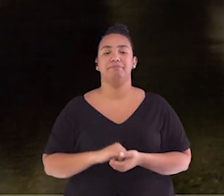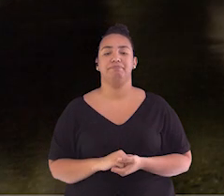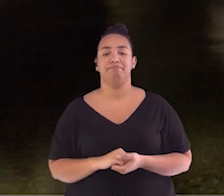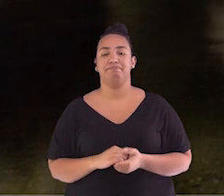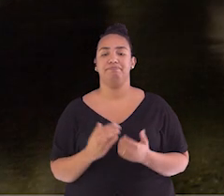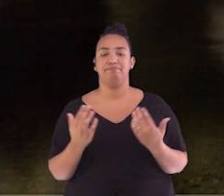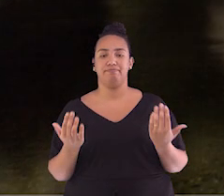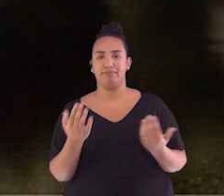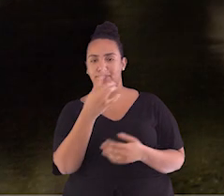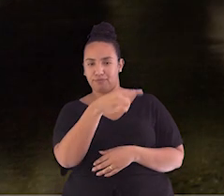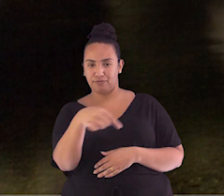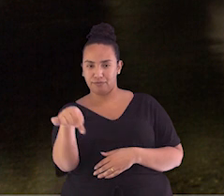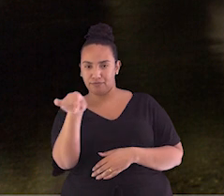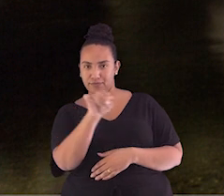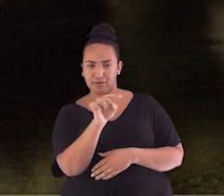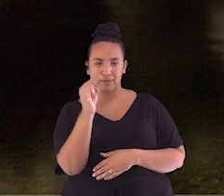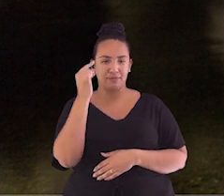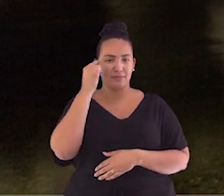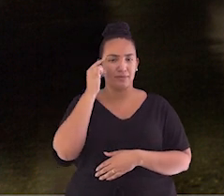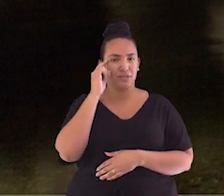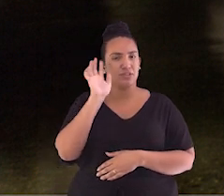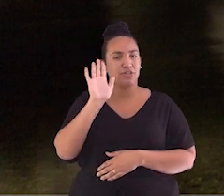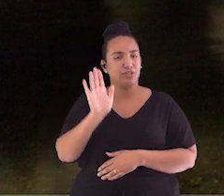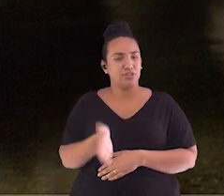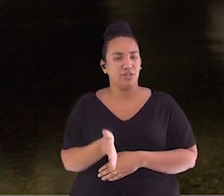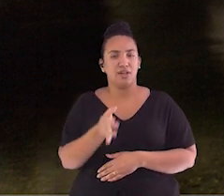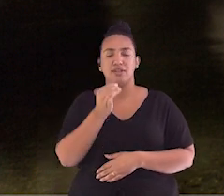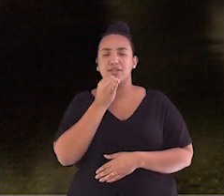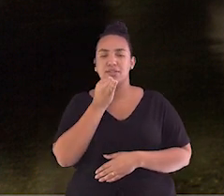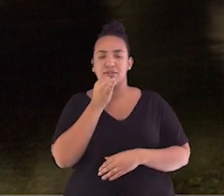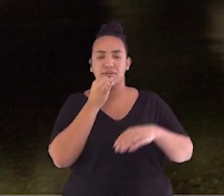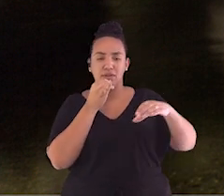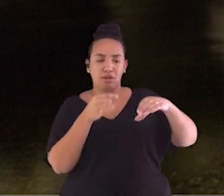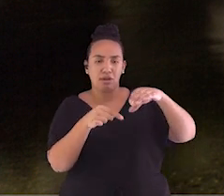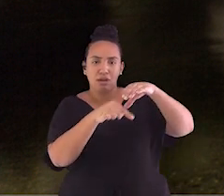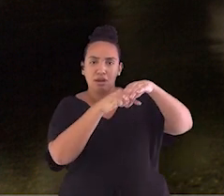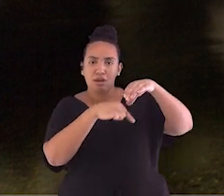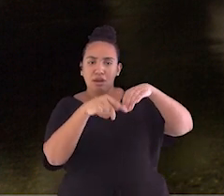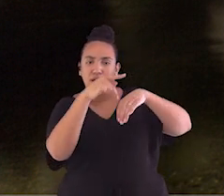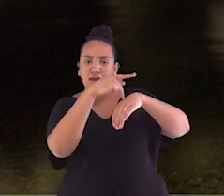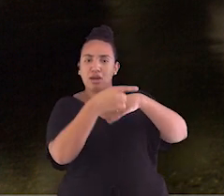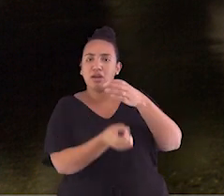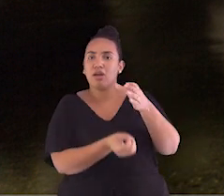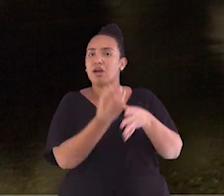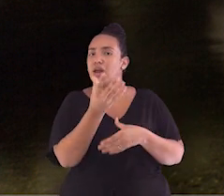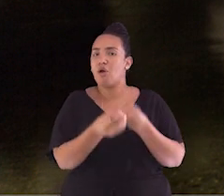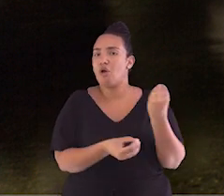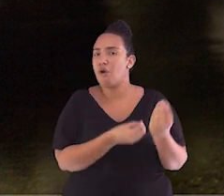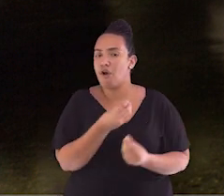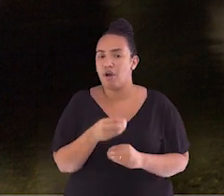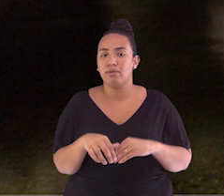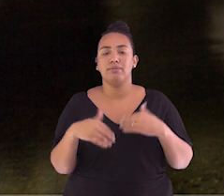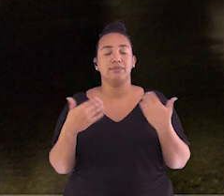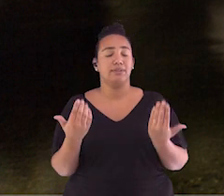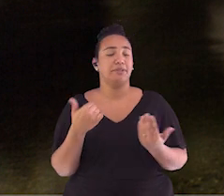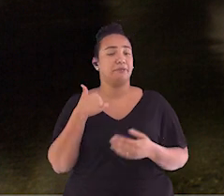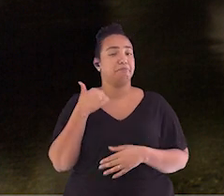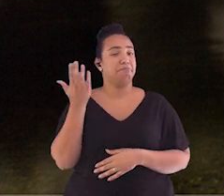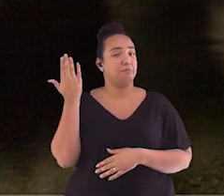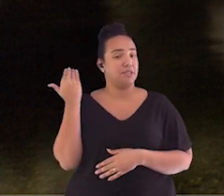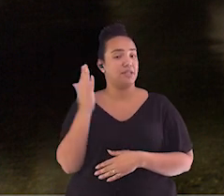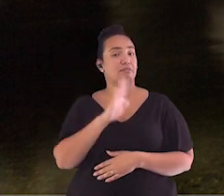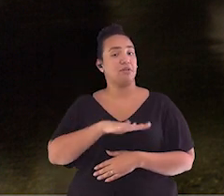Você já parou para pensar como ocorre a formação das cavernas? Bom, quando eu era criança, eu sempre tive